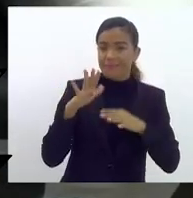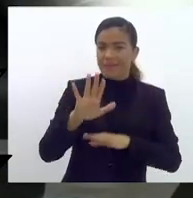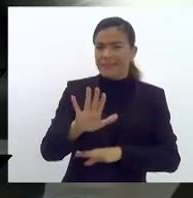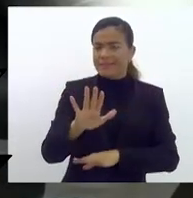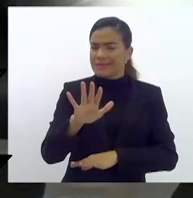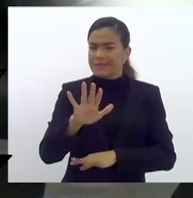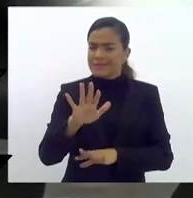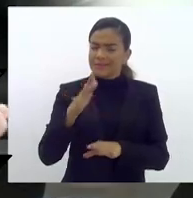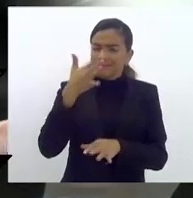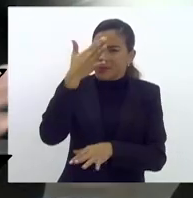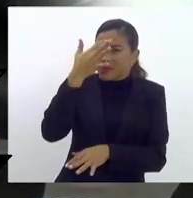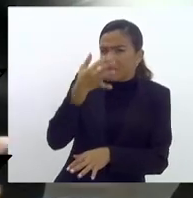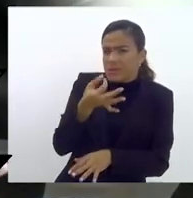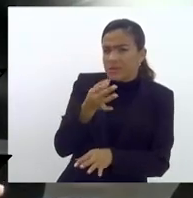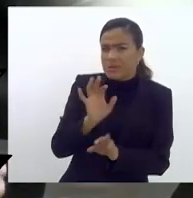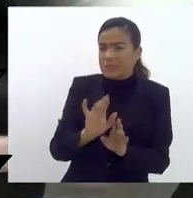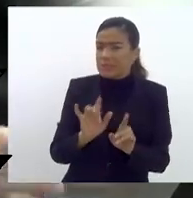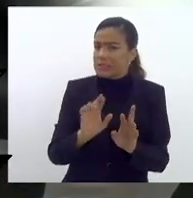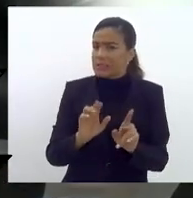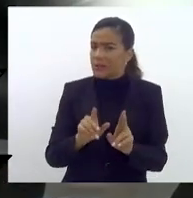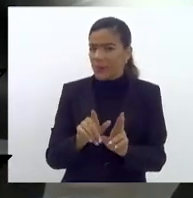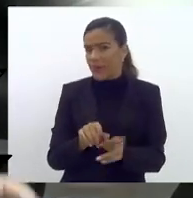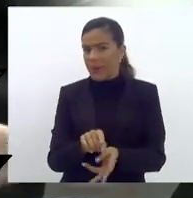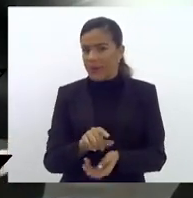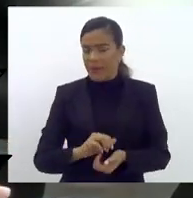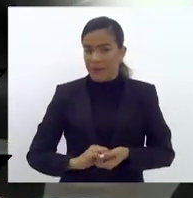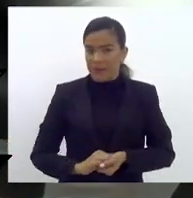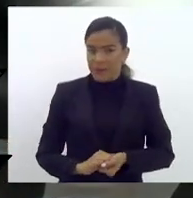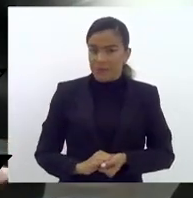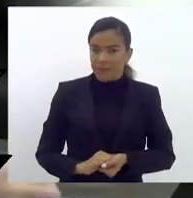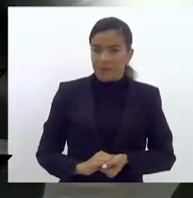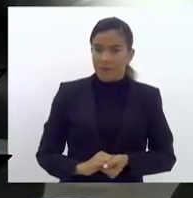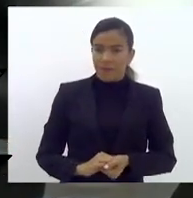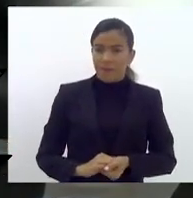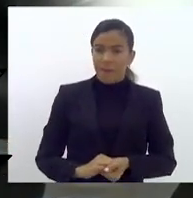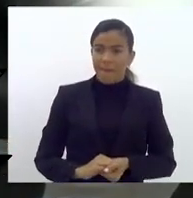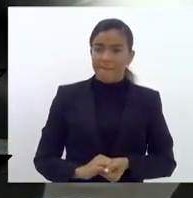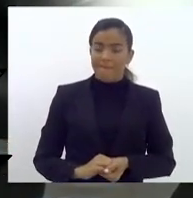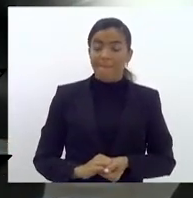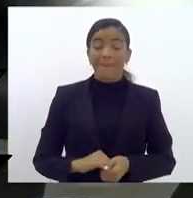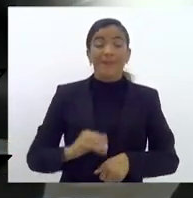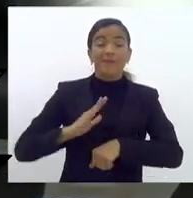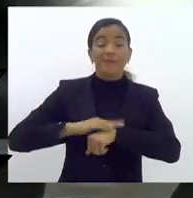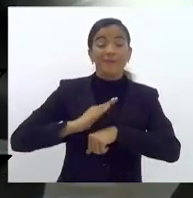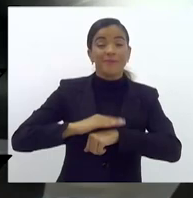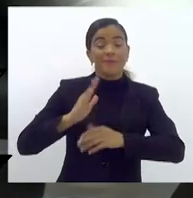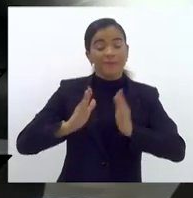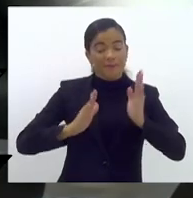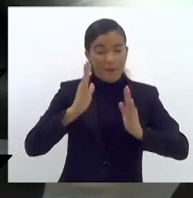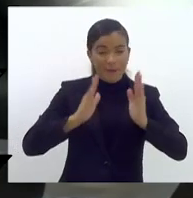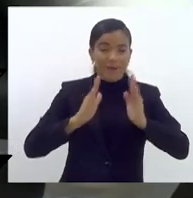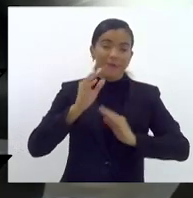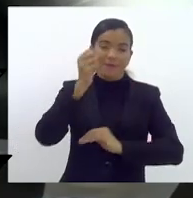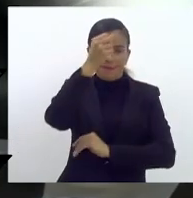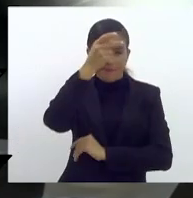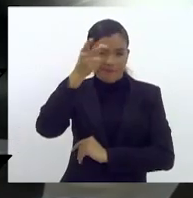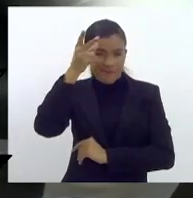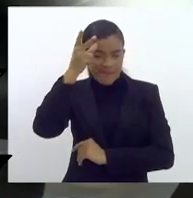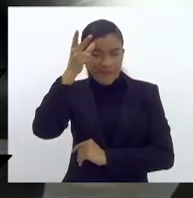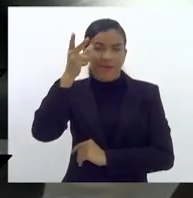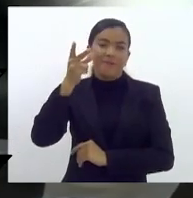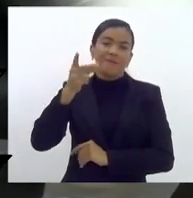este não é isso não é entendimento e naquele momento o prefeito e